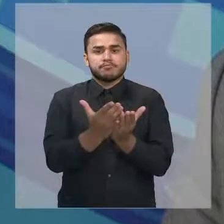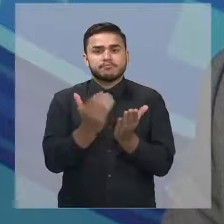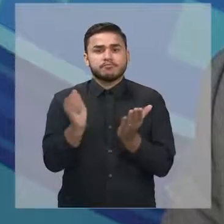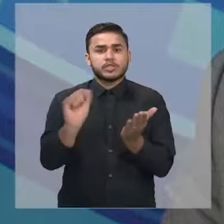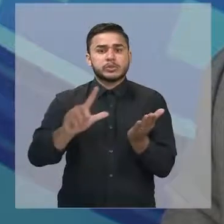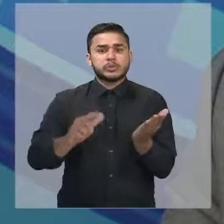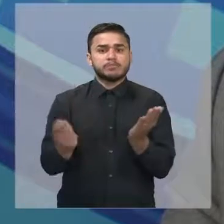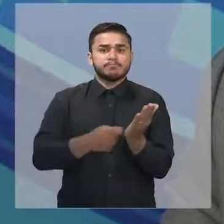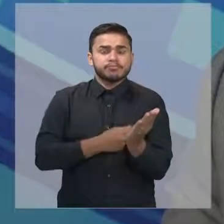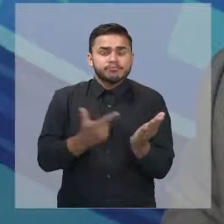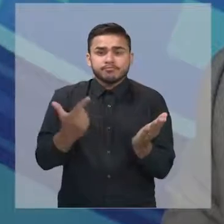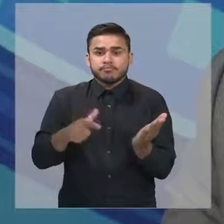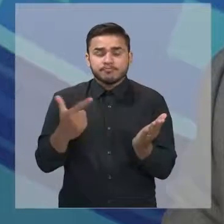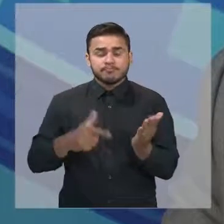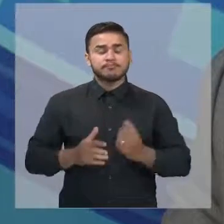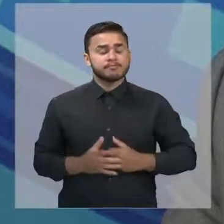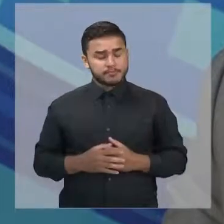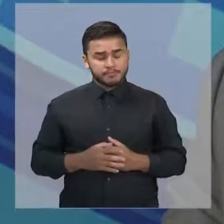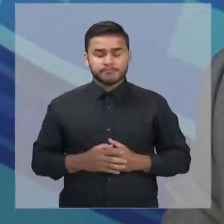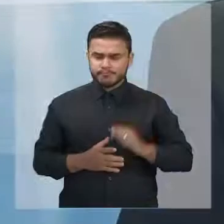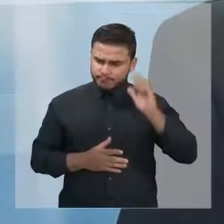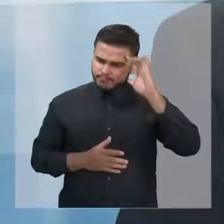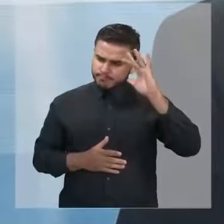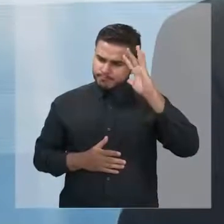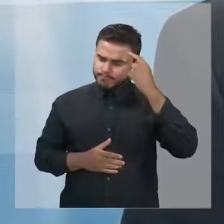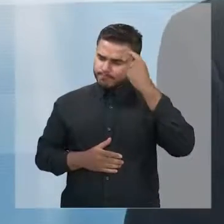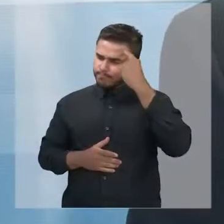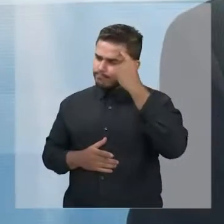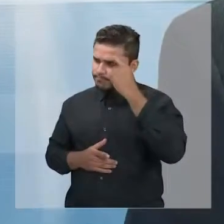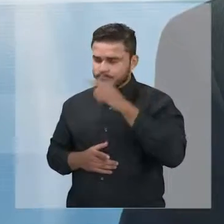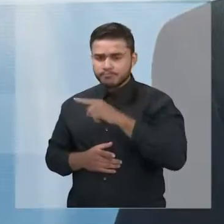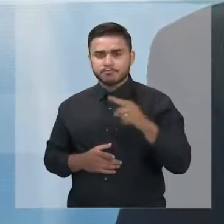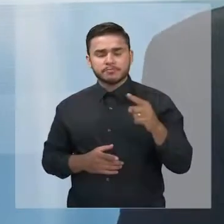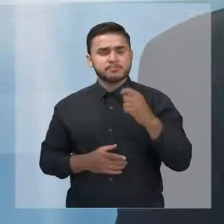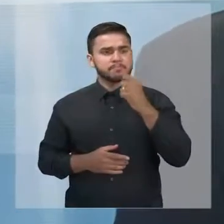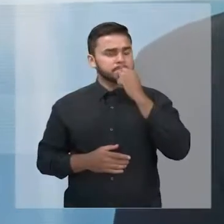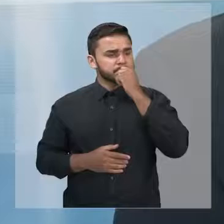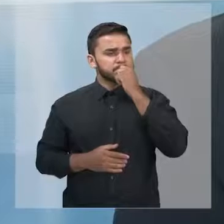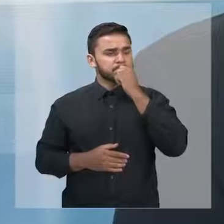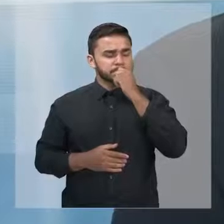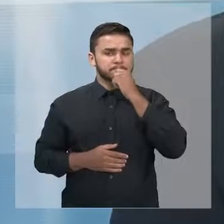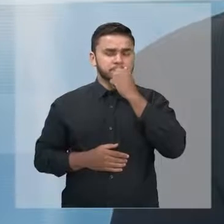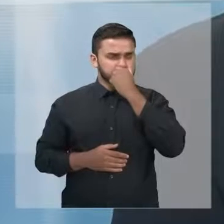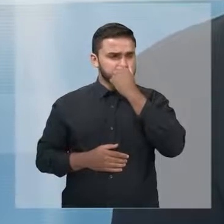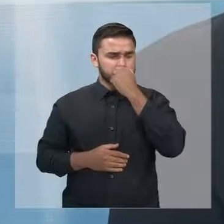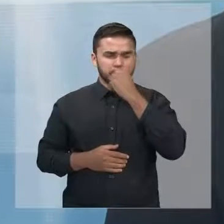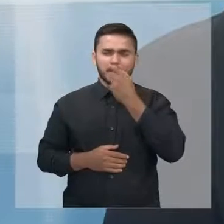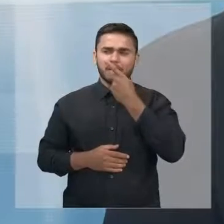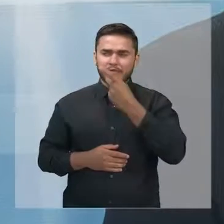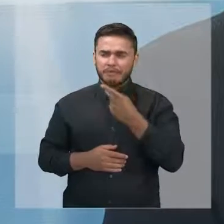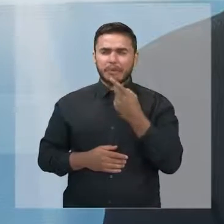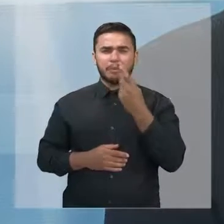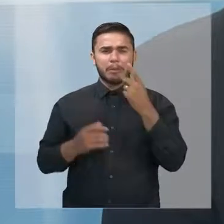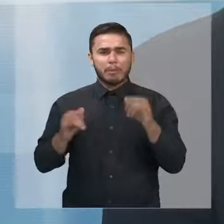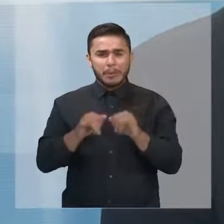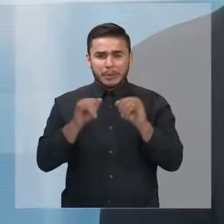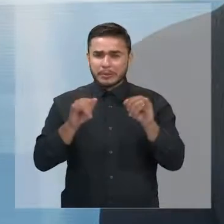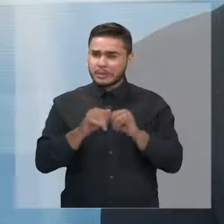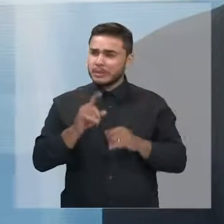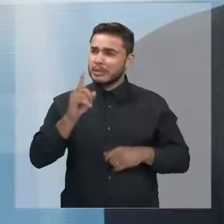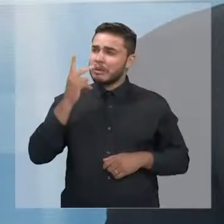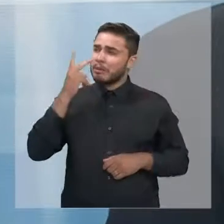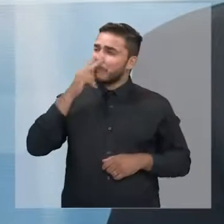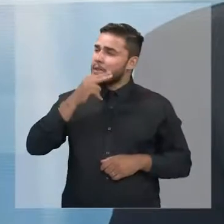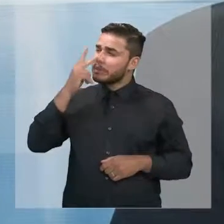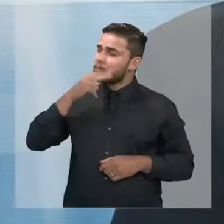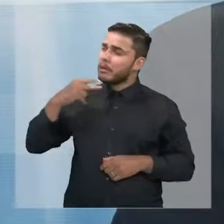declarações precisam ser refletidas, precisam ser levadas em conta, e não sob o ponto de vista folclórico, mas sob o